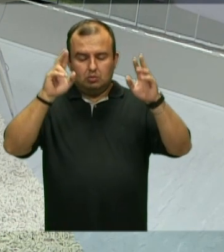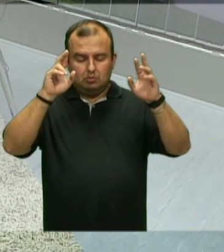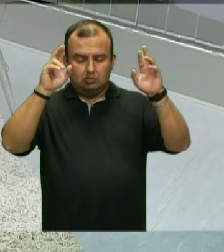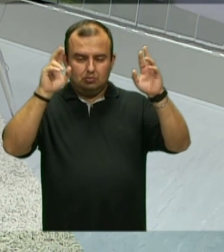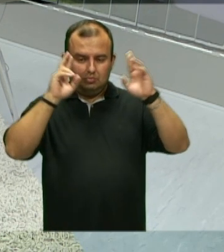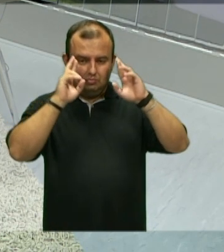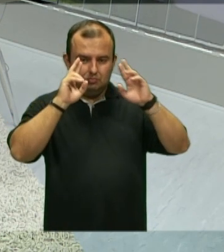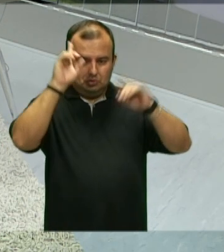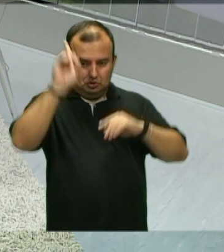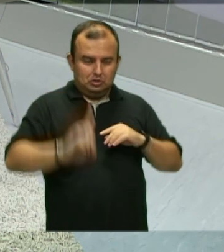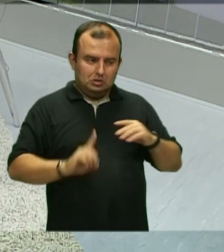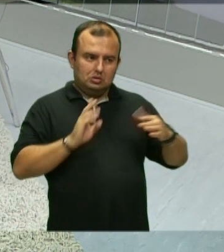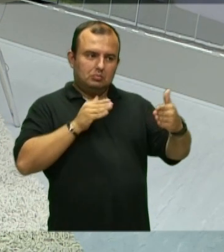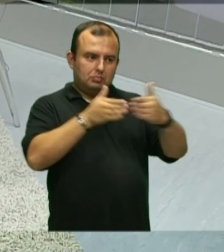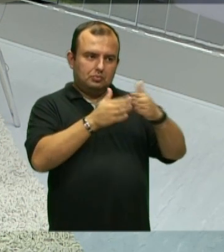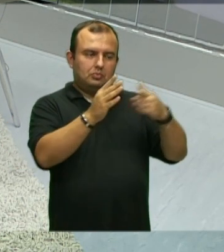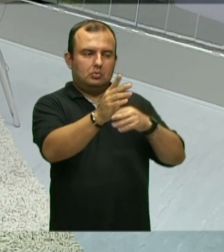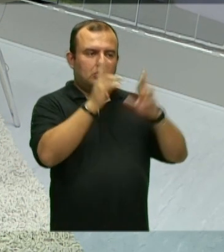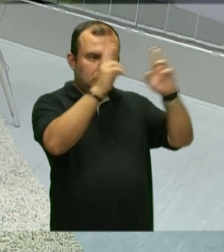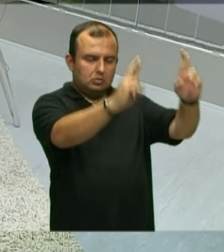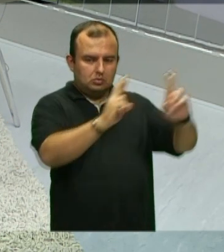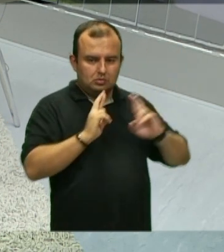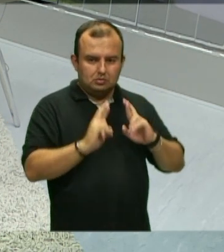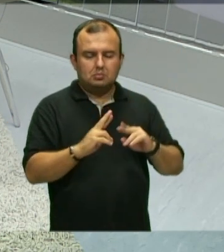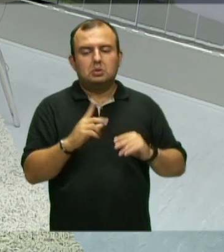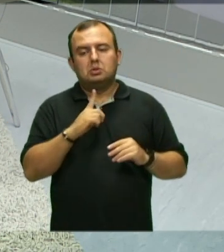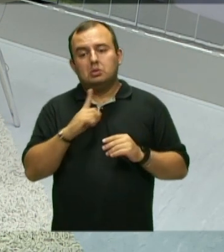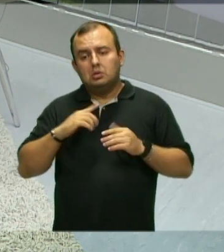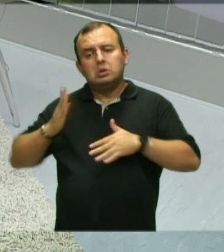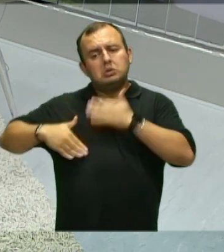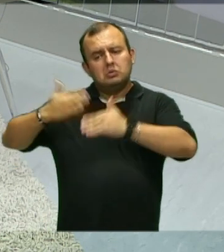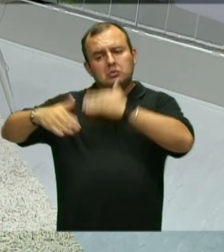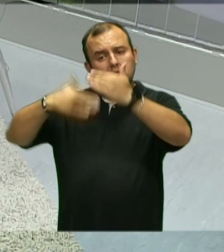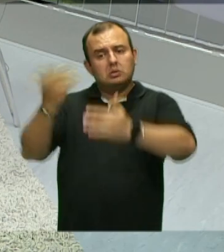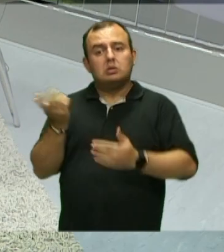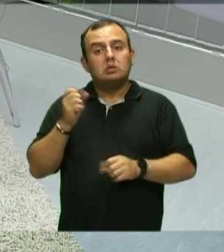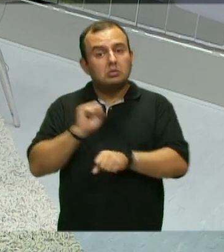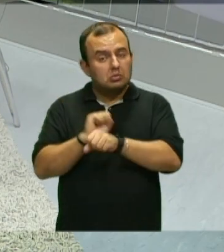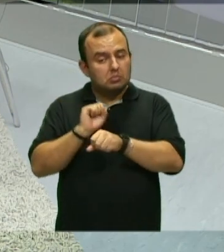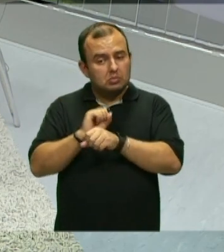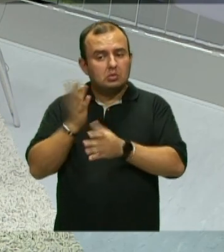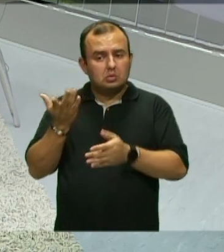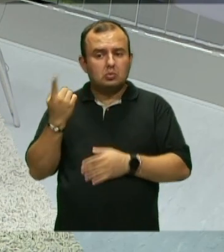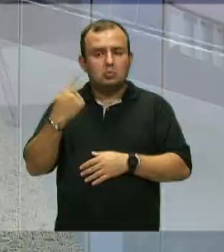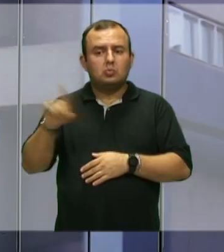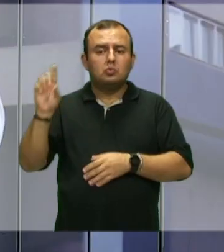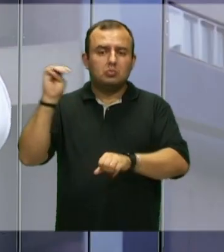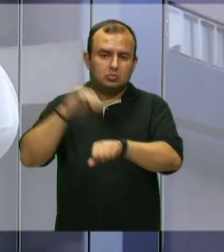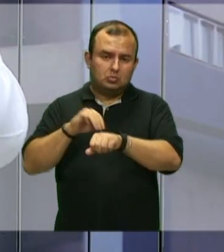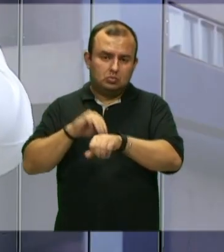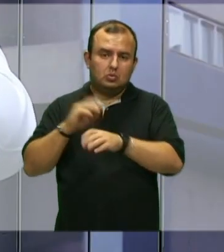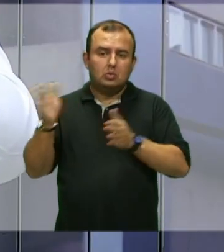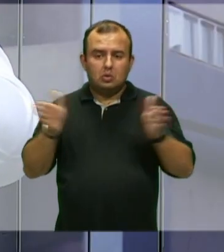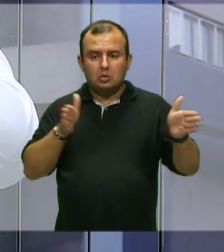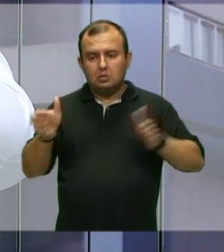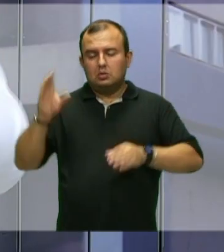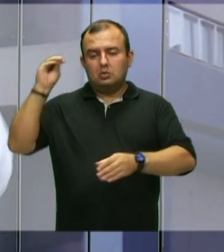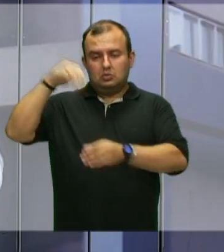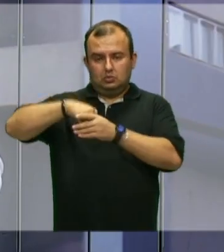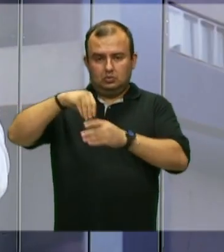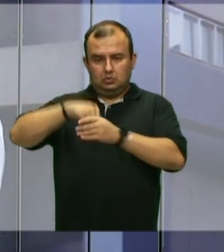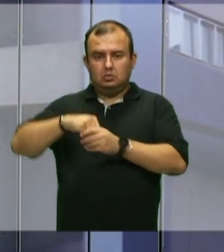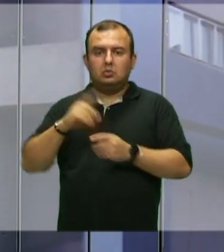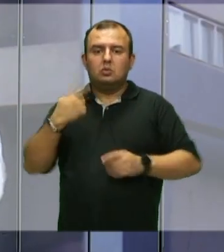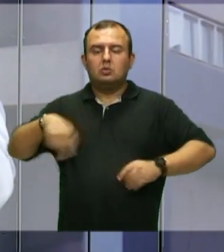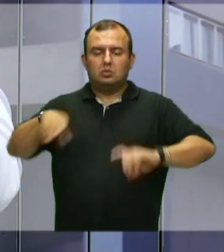desse diálogo, desse respeito, a gente tem avançado bastante. E espero, nesse último momento agora, por mais que a gente passe por esse período eleitoral,